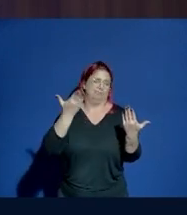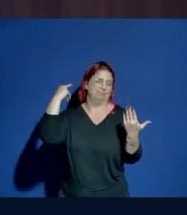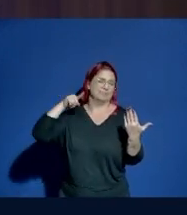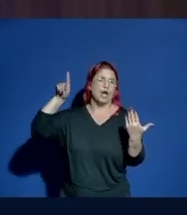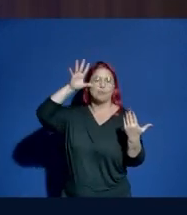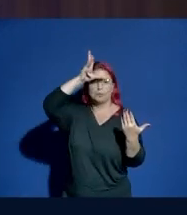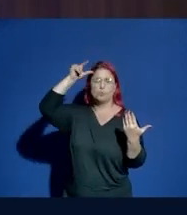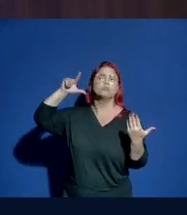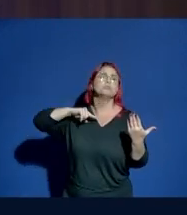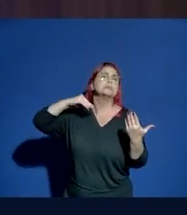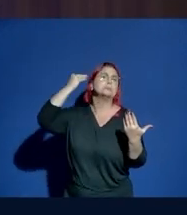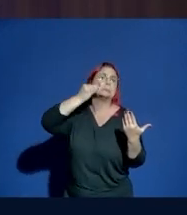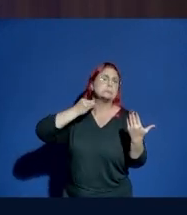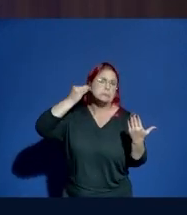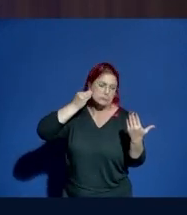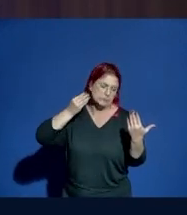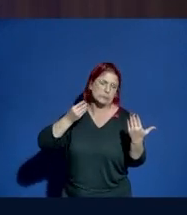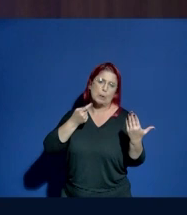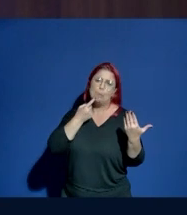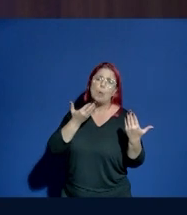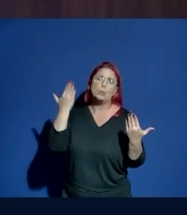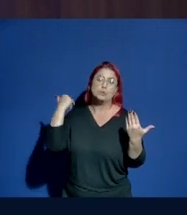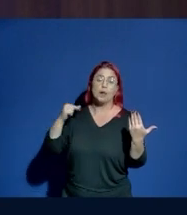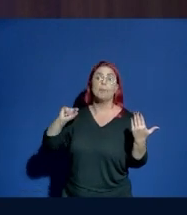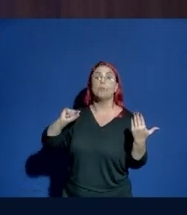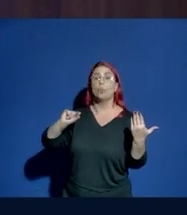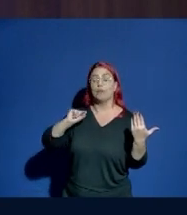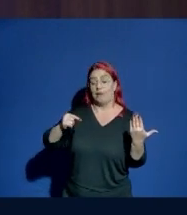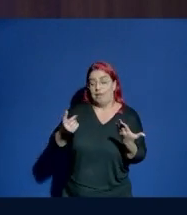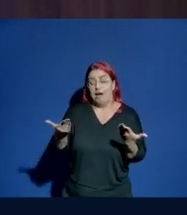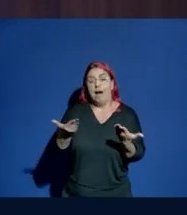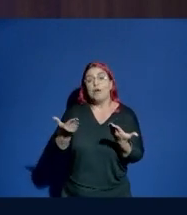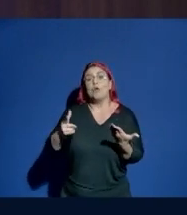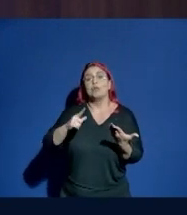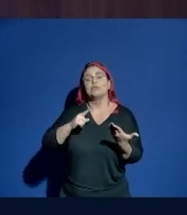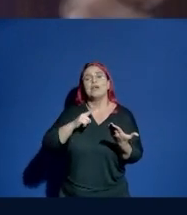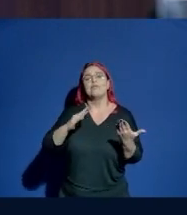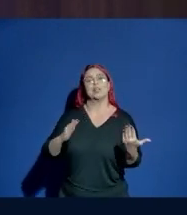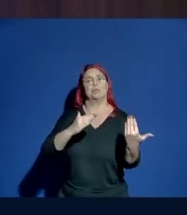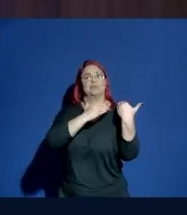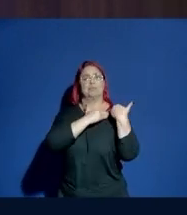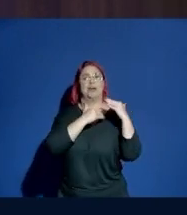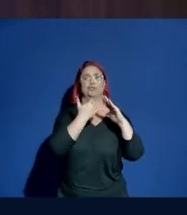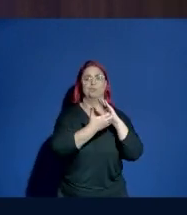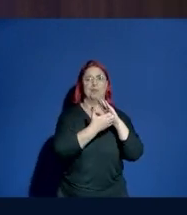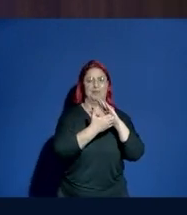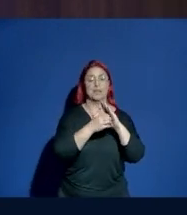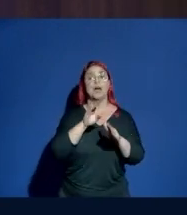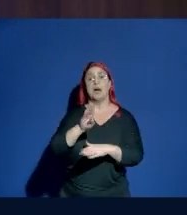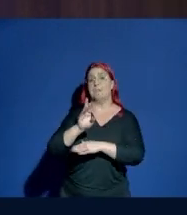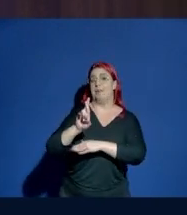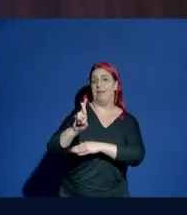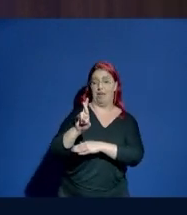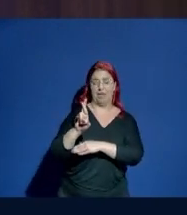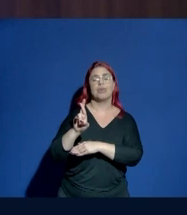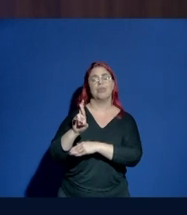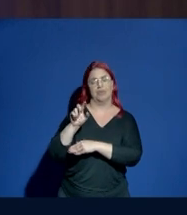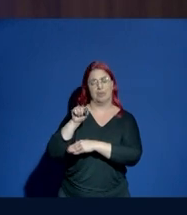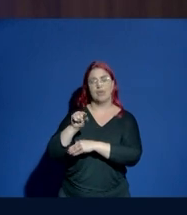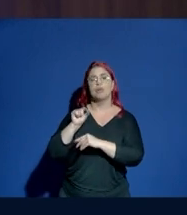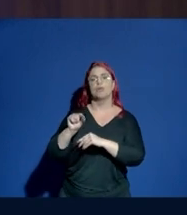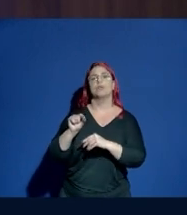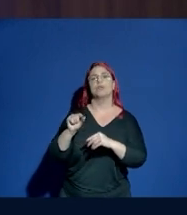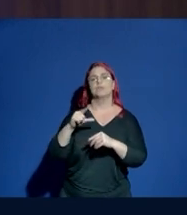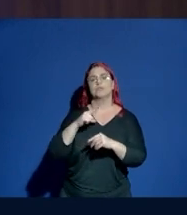Mato Grosso nós temos uma experiência agora também recente tivemos que assumir uma concessão Federal a br-163 850